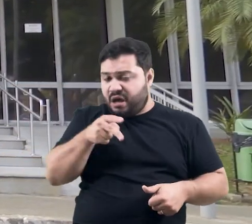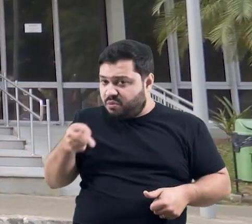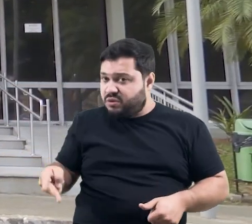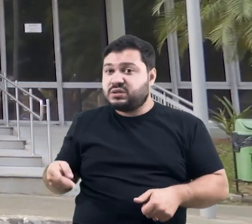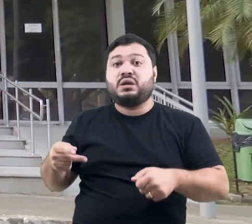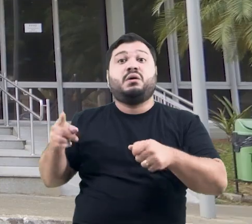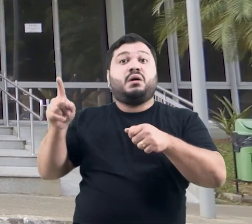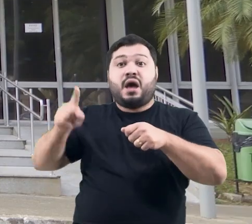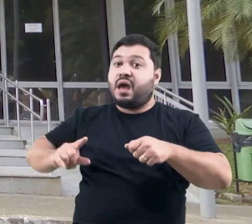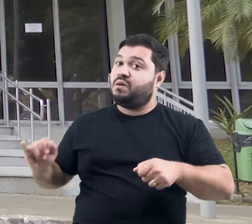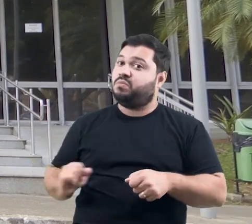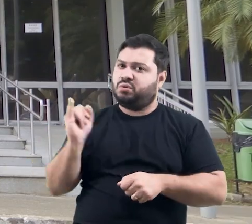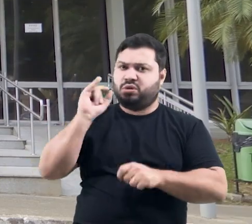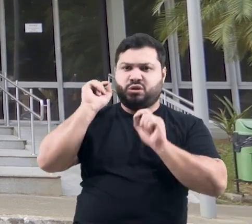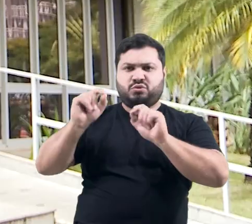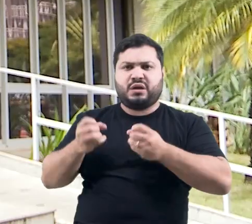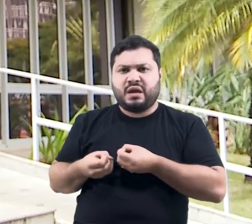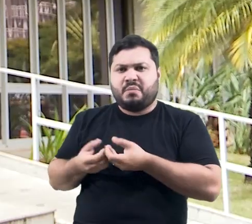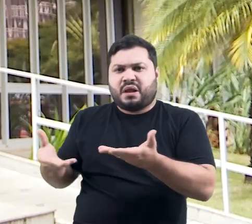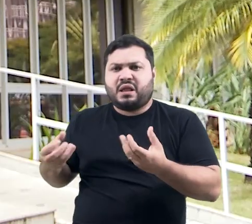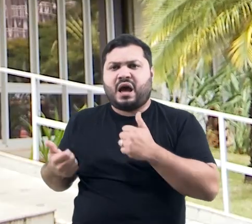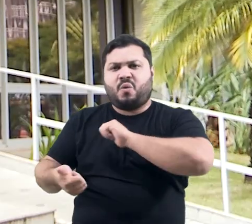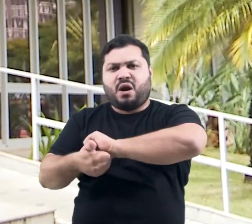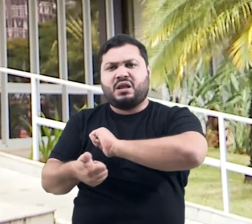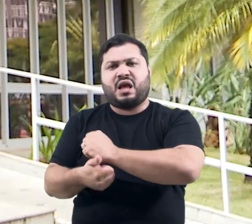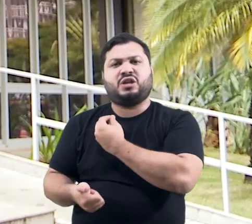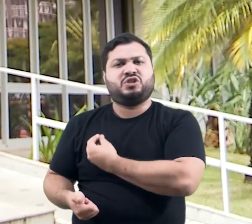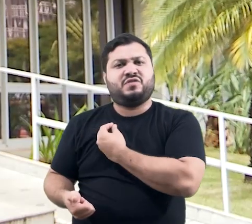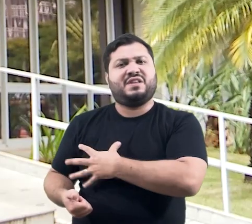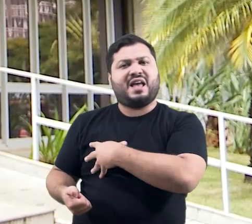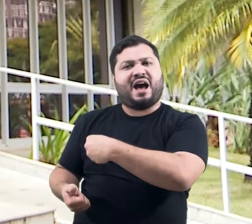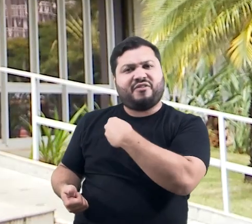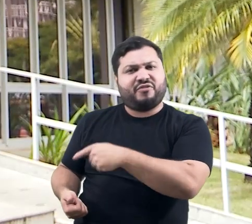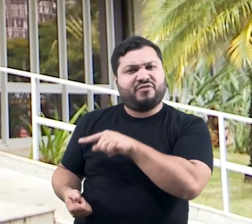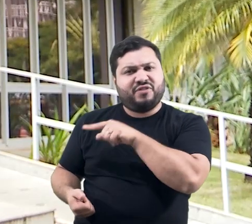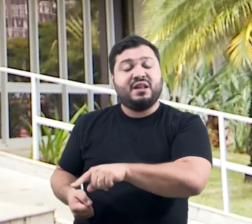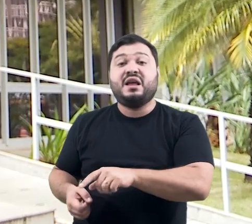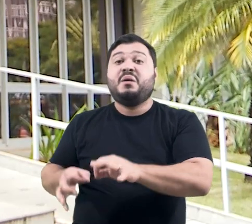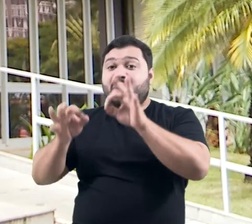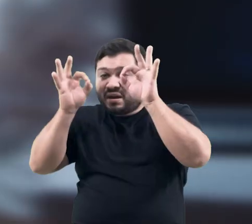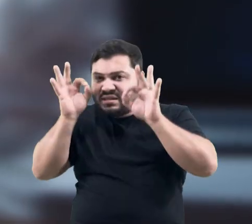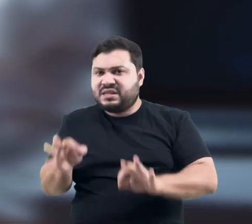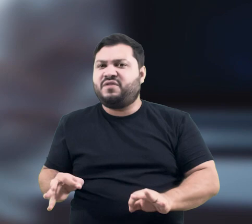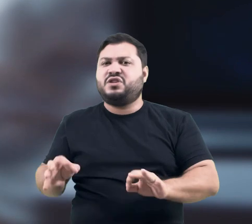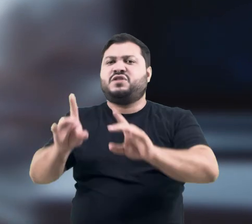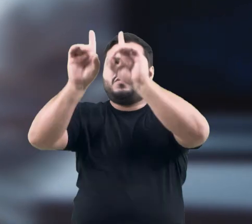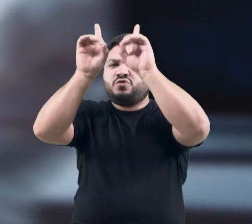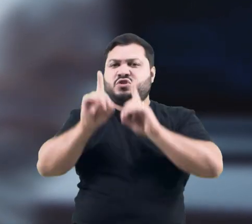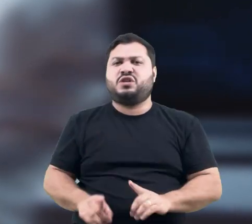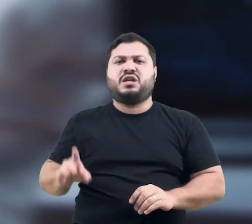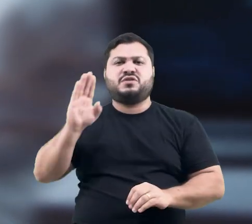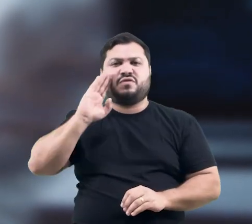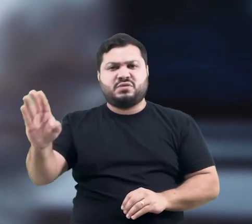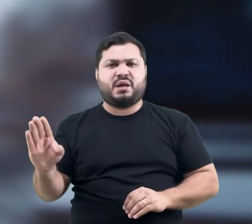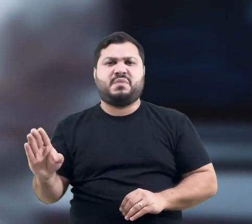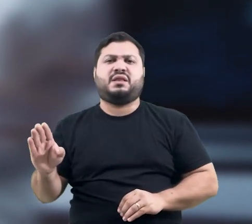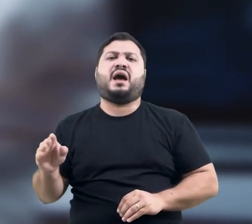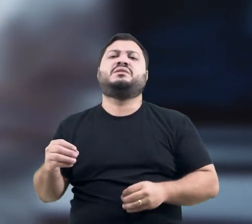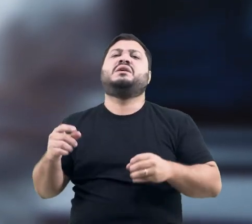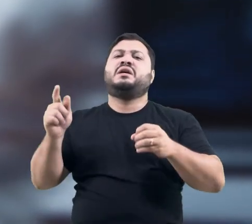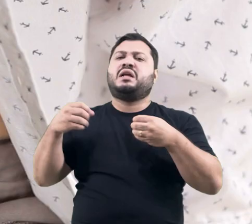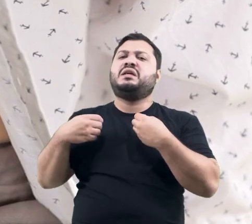a remoção é medida que se impõe a fim de proporcionar qualidade de vida à filha, para que se efetivem os